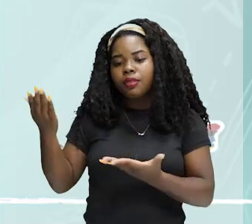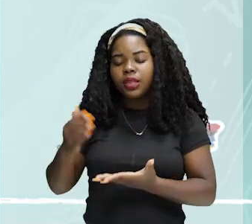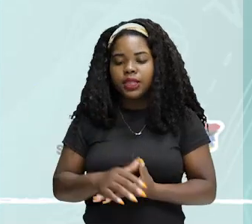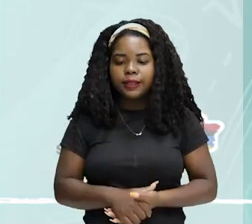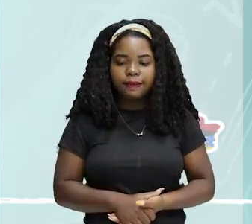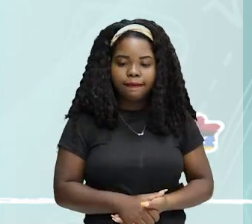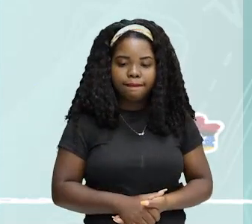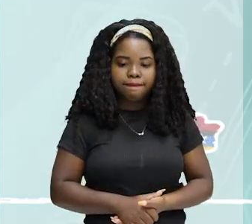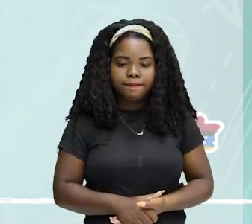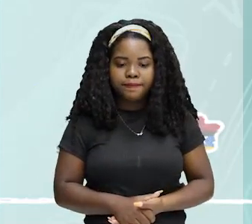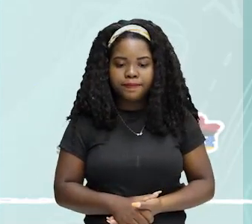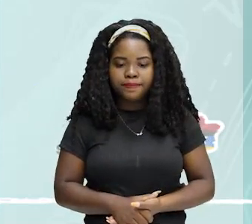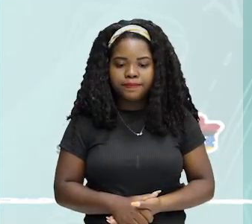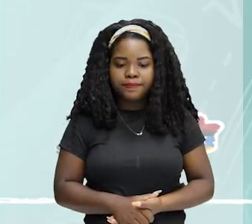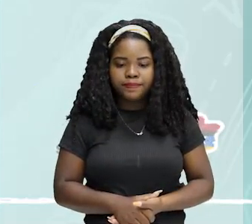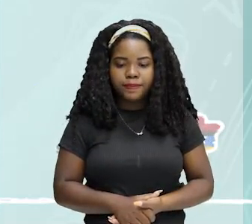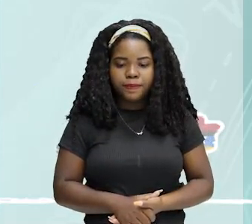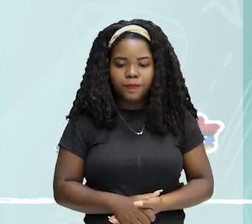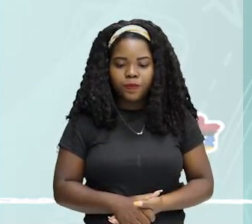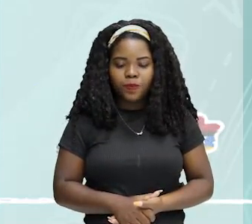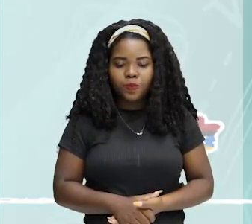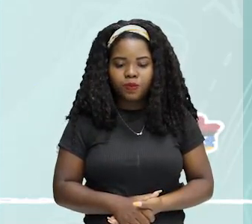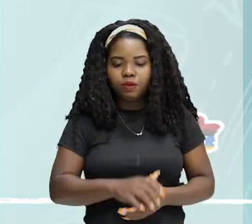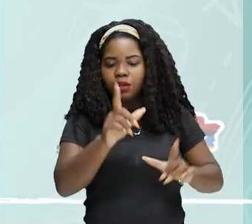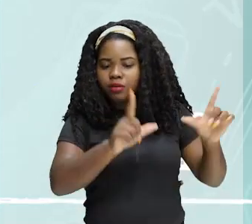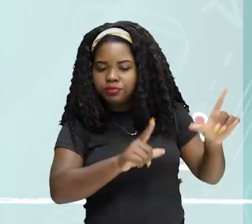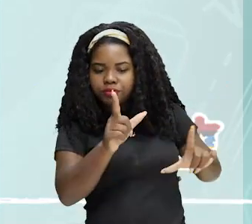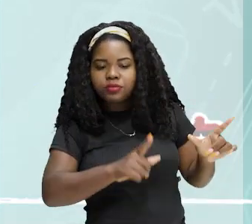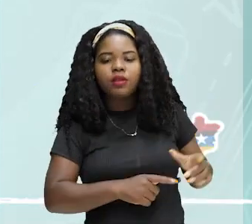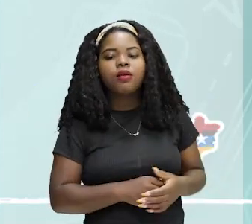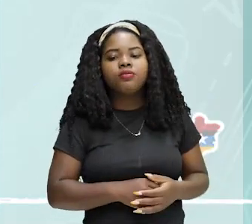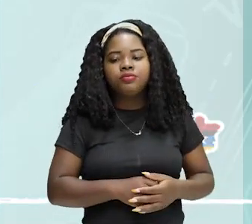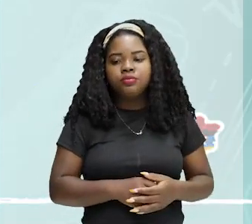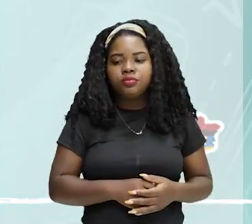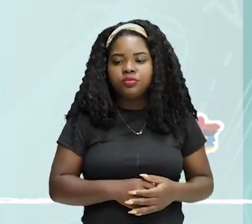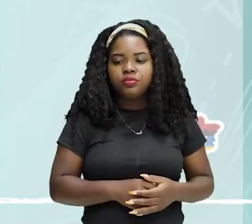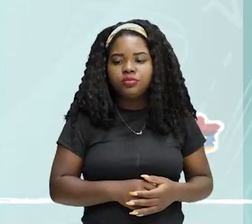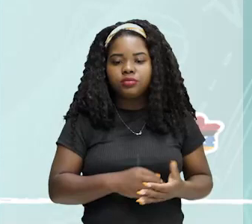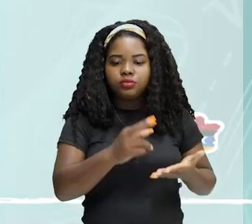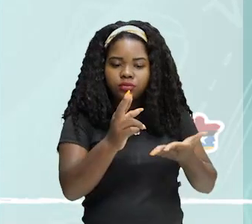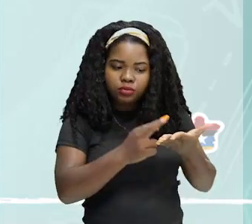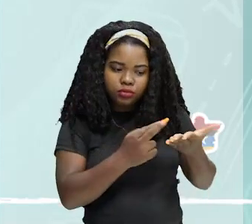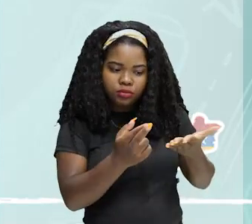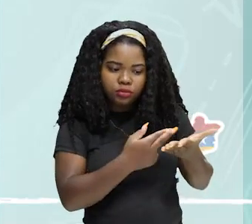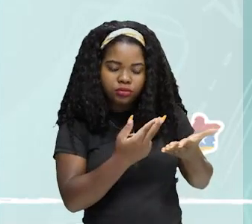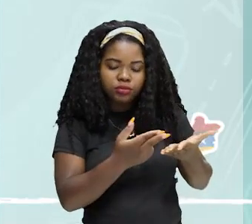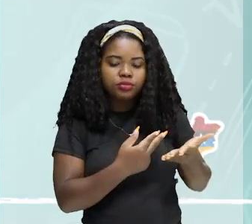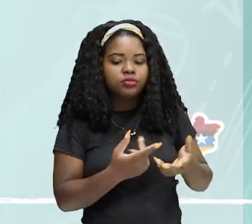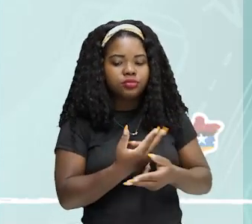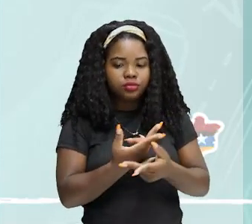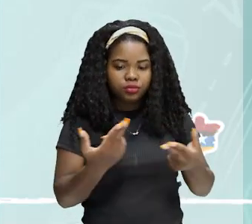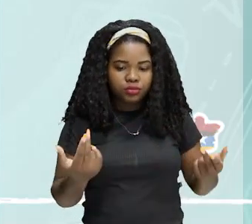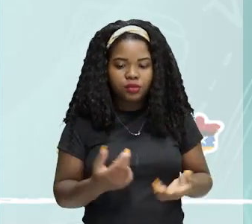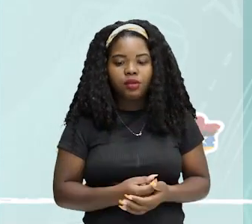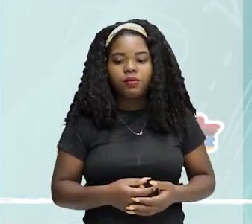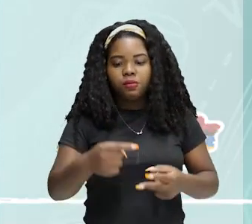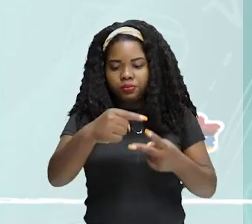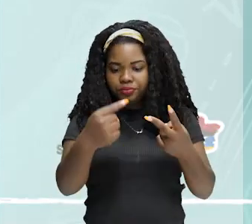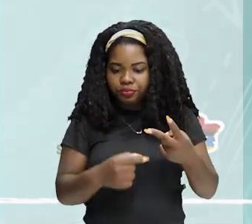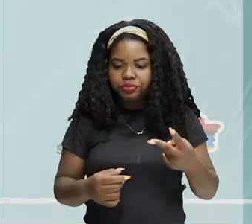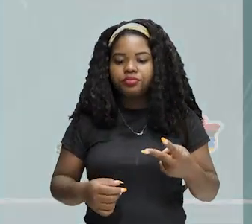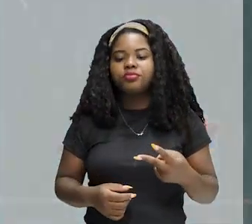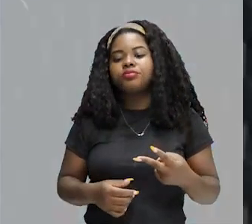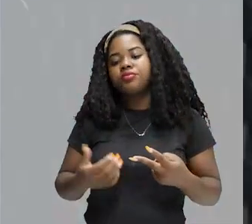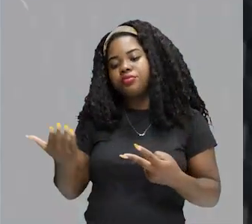tão divulgado pela mídia brasileira? Televisão, jornais, revistas e etc. Tá aqui dois tópicos aqui que eu coloquei